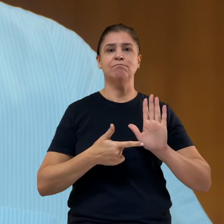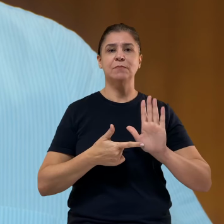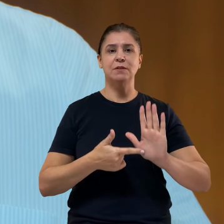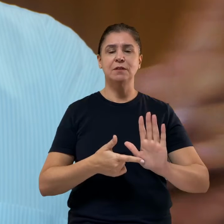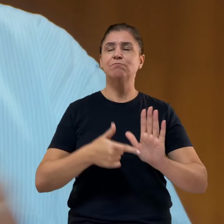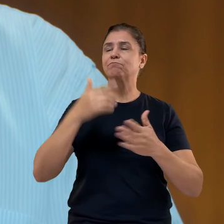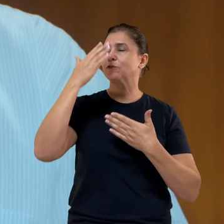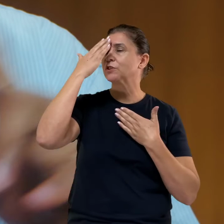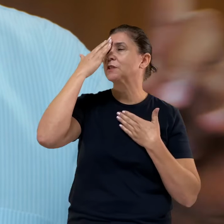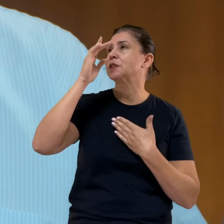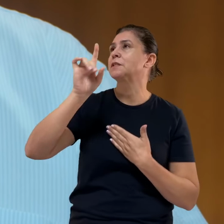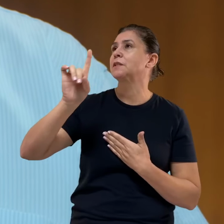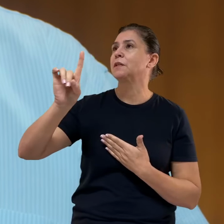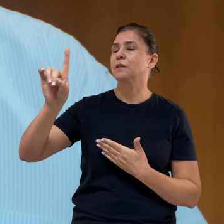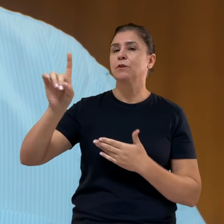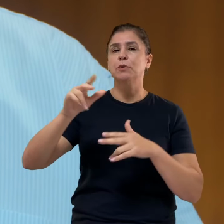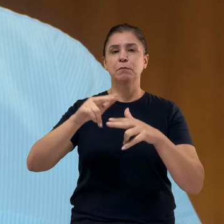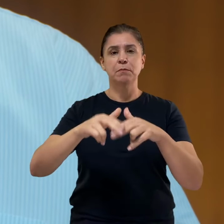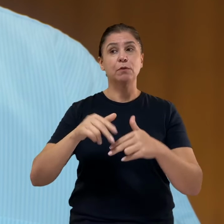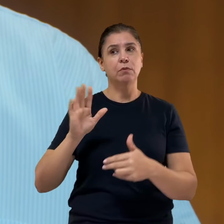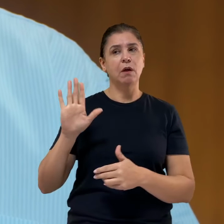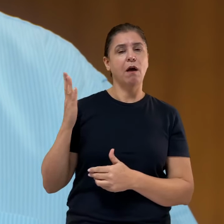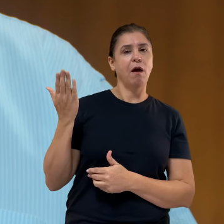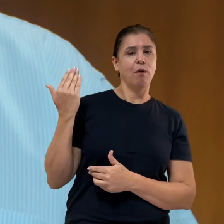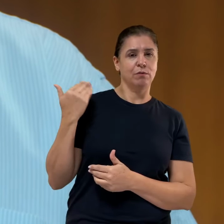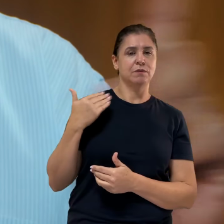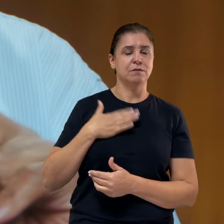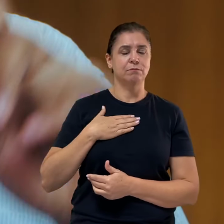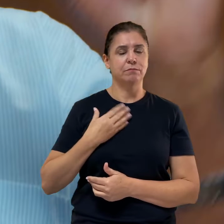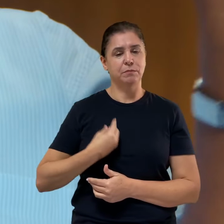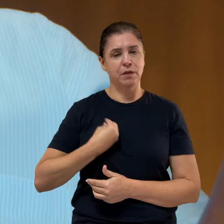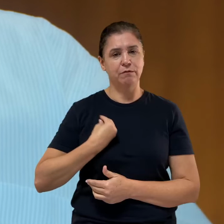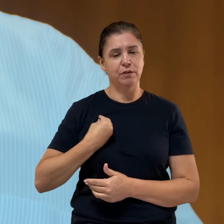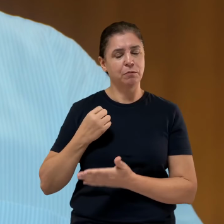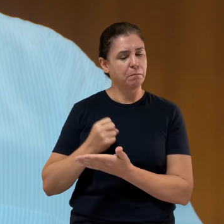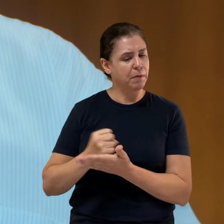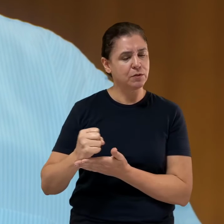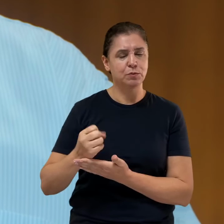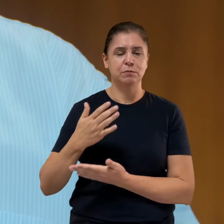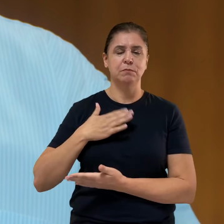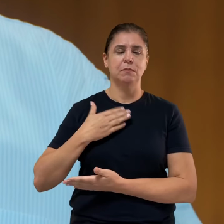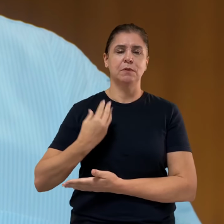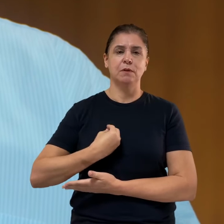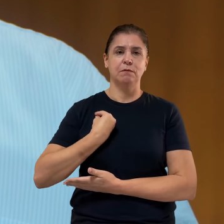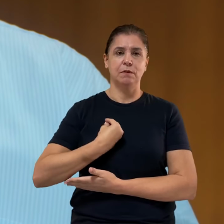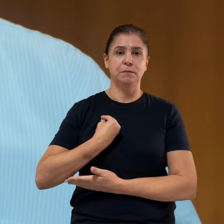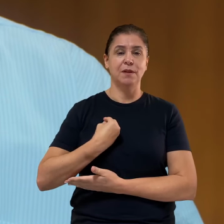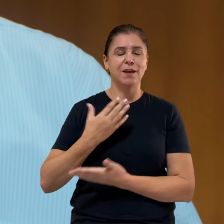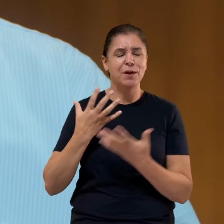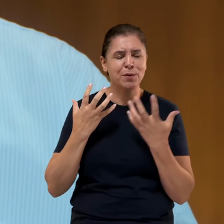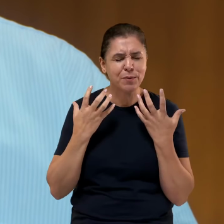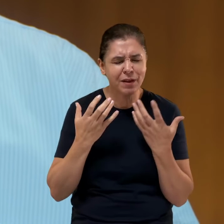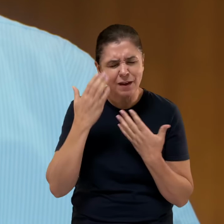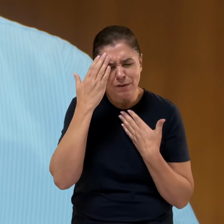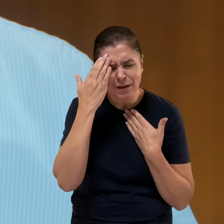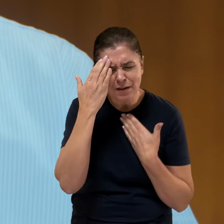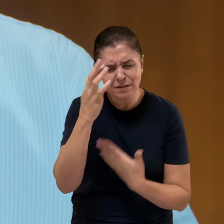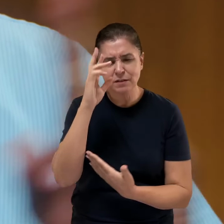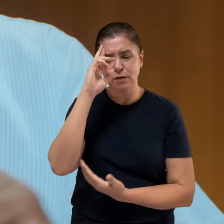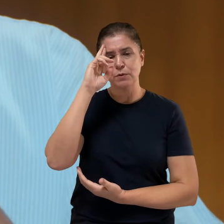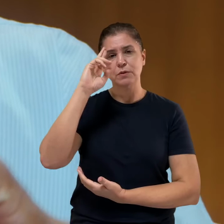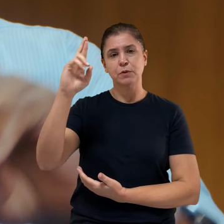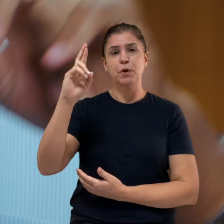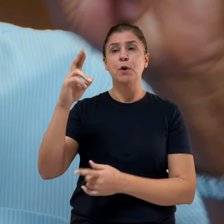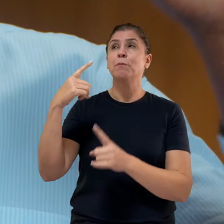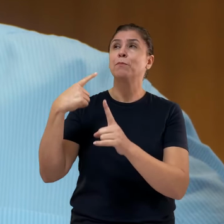de agradecimento pelo ocorrido, pelo passado. Eu quero agradecer ao Senhor